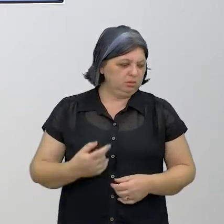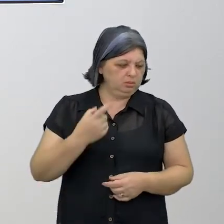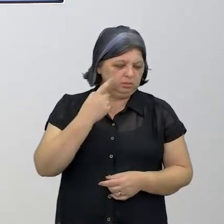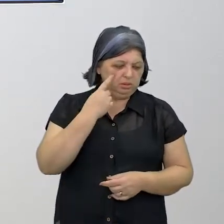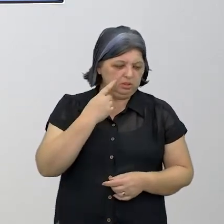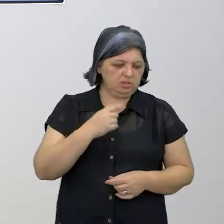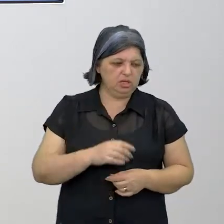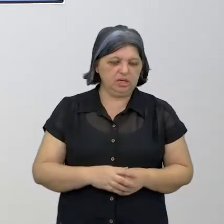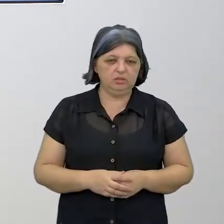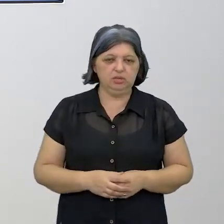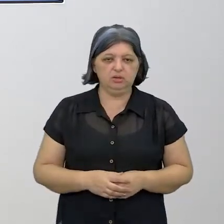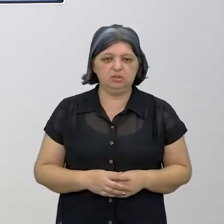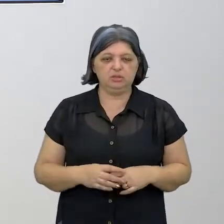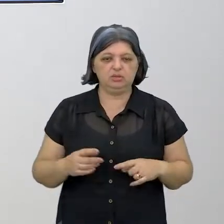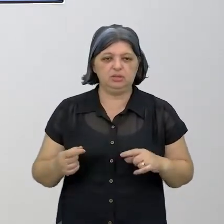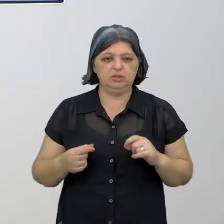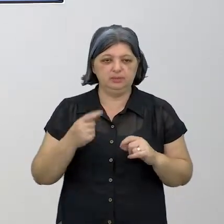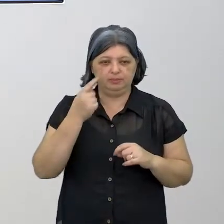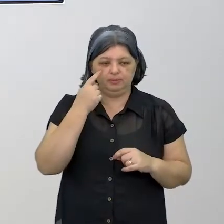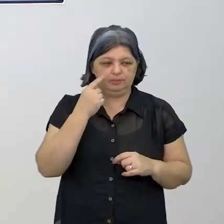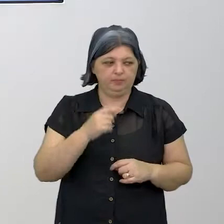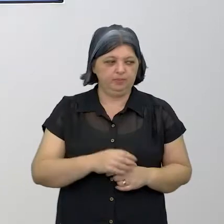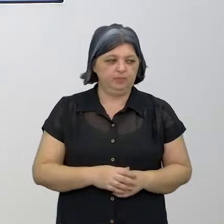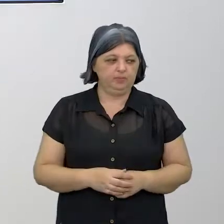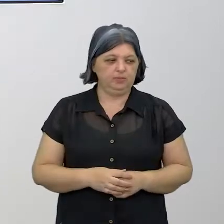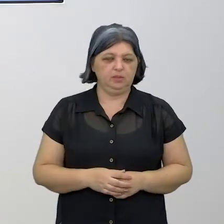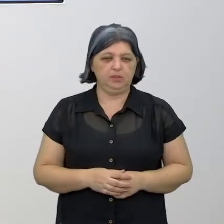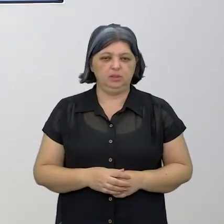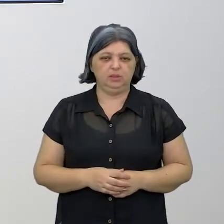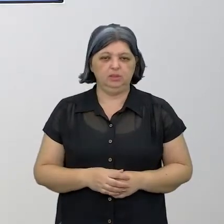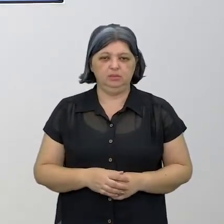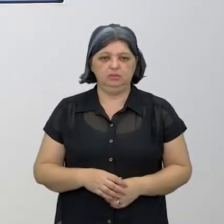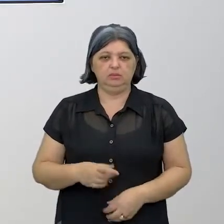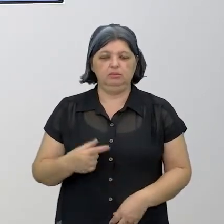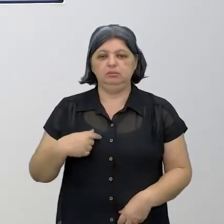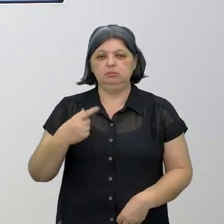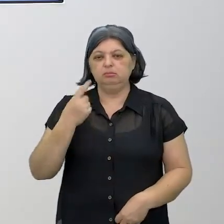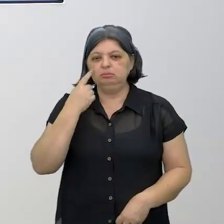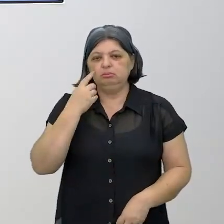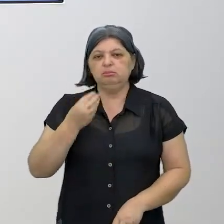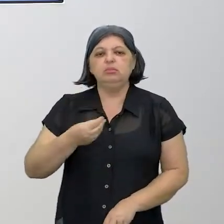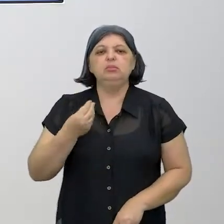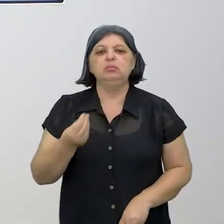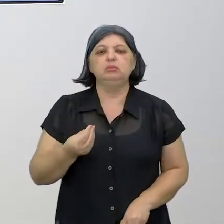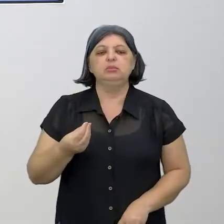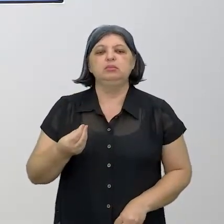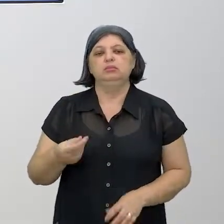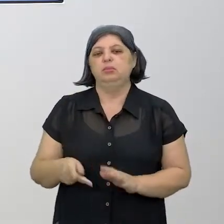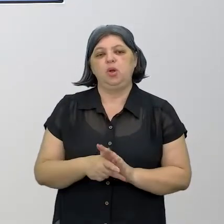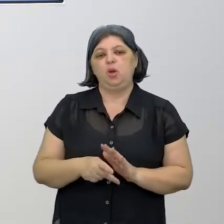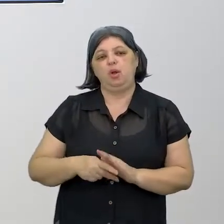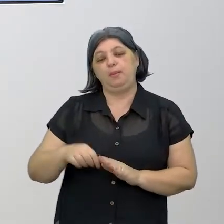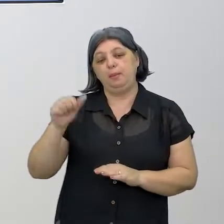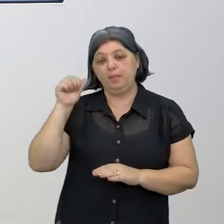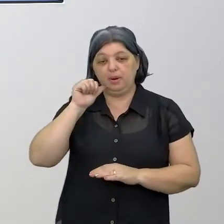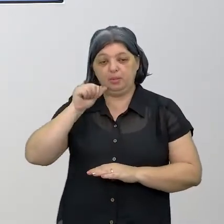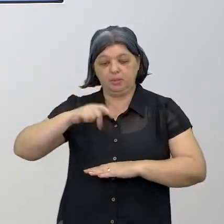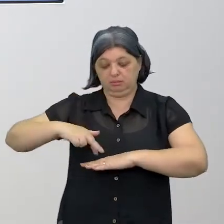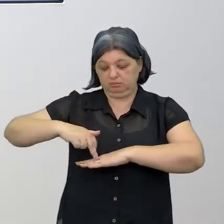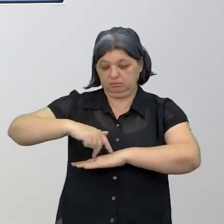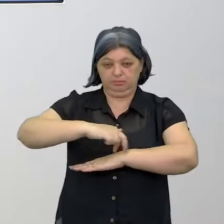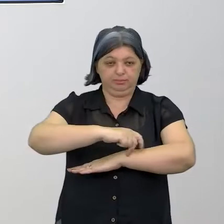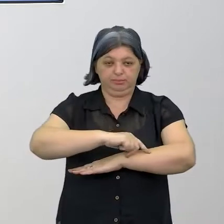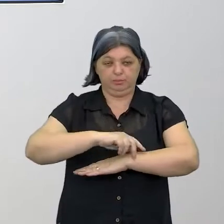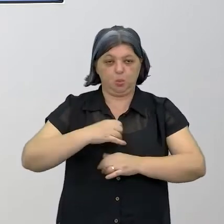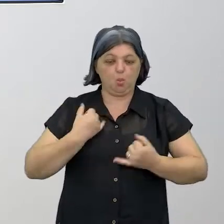terei. E mesmo se eu quisesse, a minha estrutura corporal não me comporta ser como a Gisele Bündchen, pequena. Eu não tenho